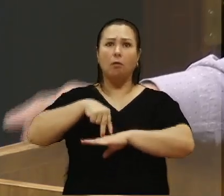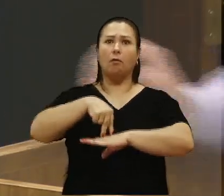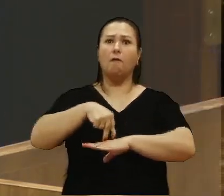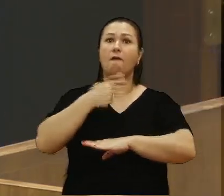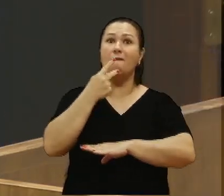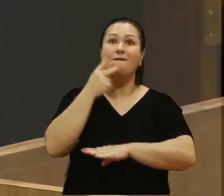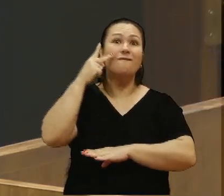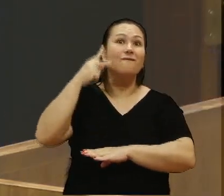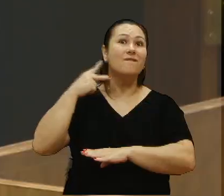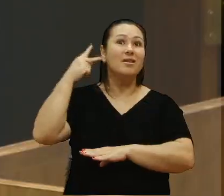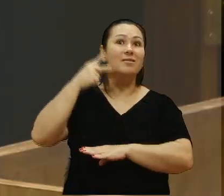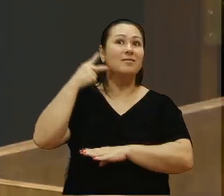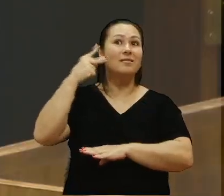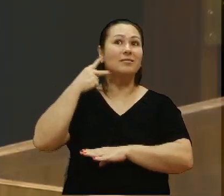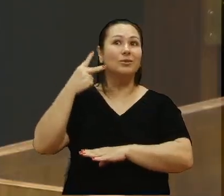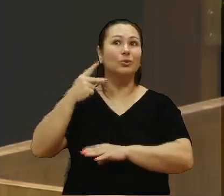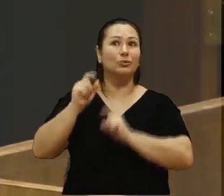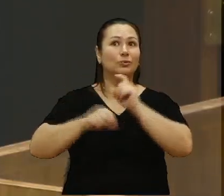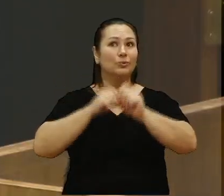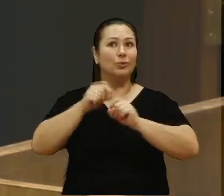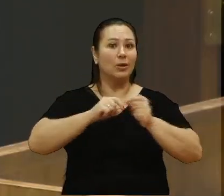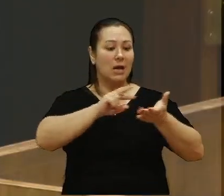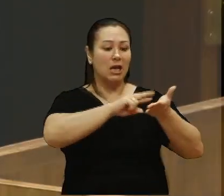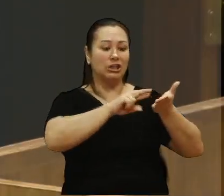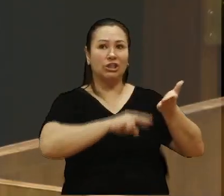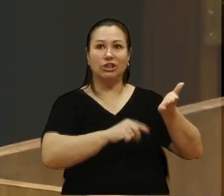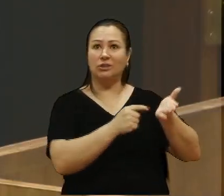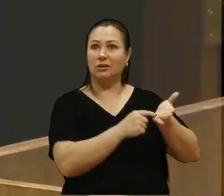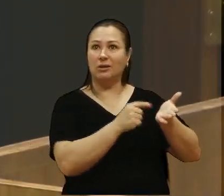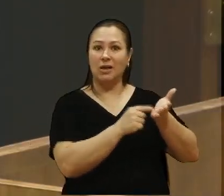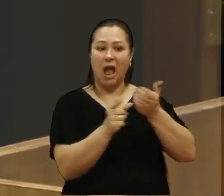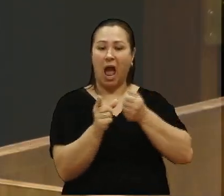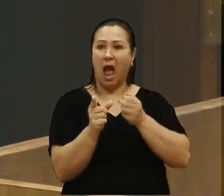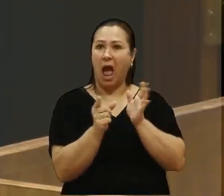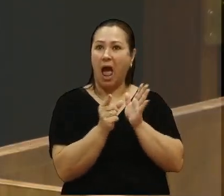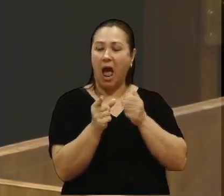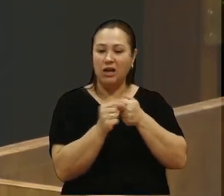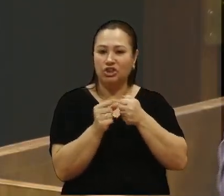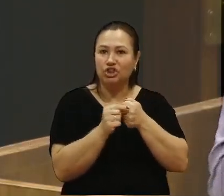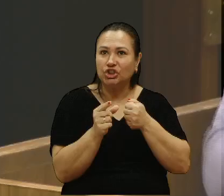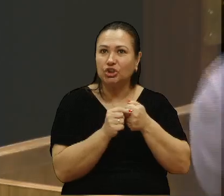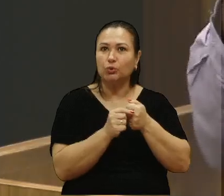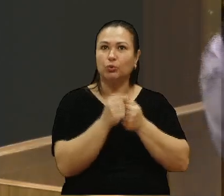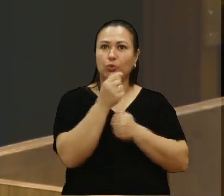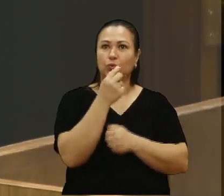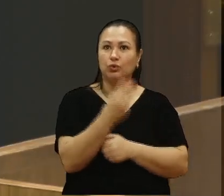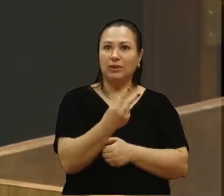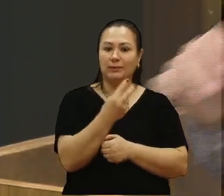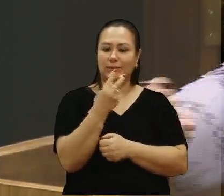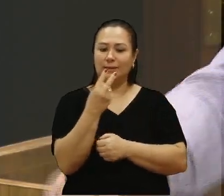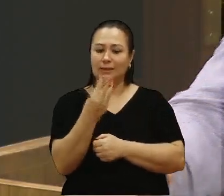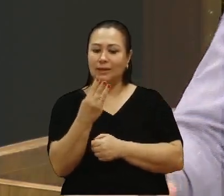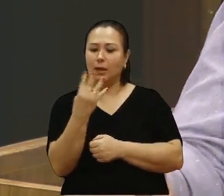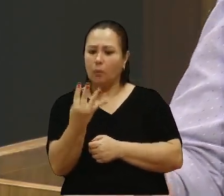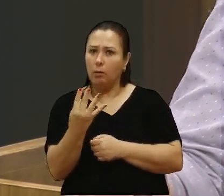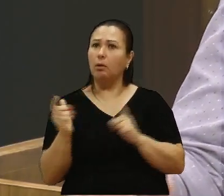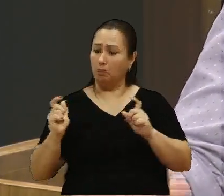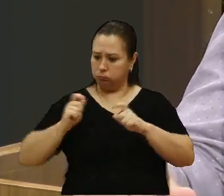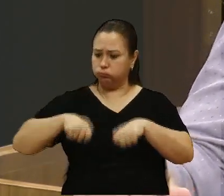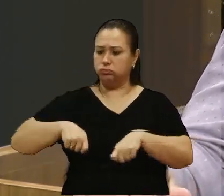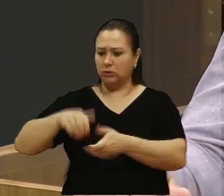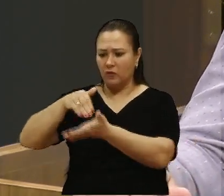vereador. Regimentalmente, pelo nosso artigo 234, ele permite que os secretários